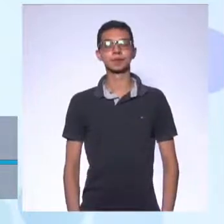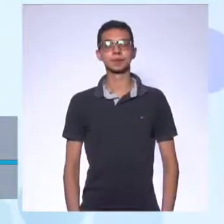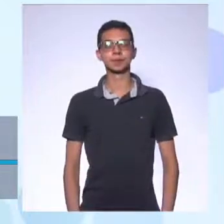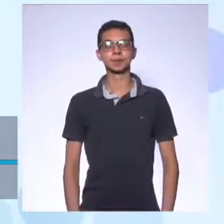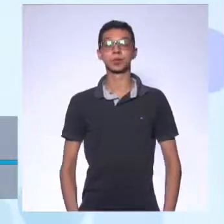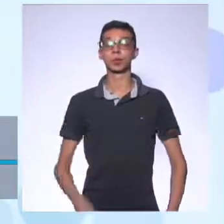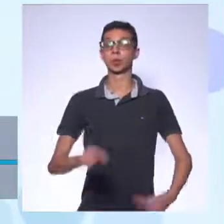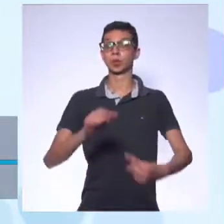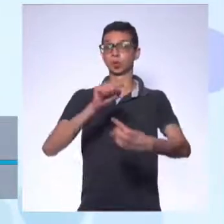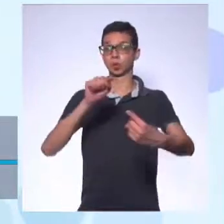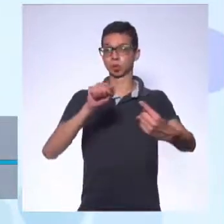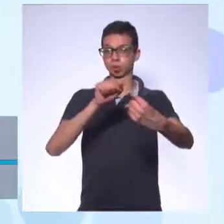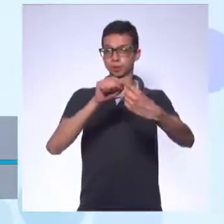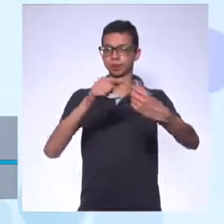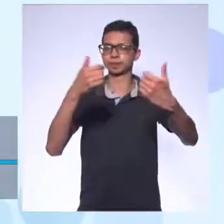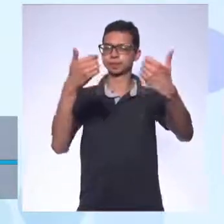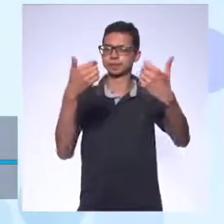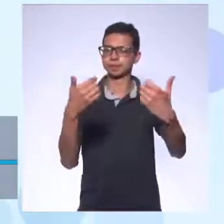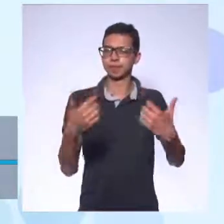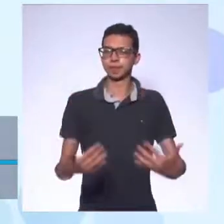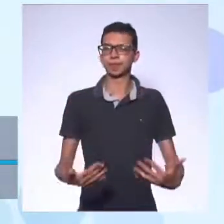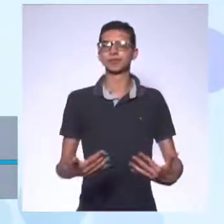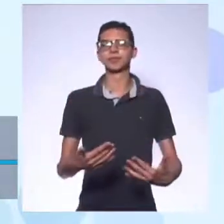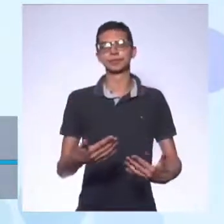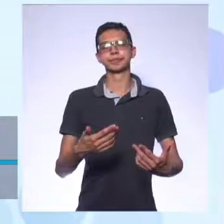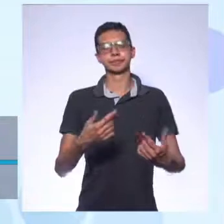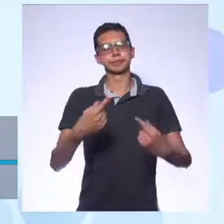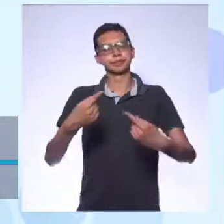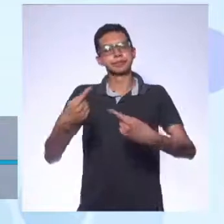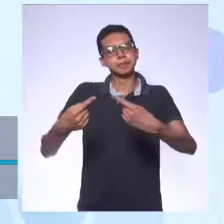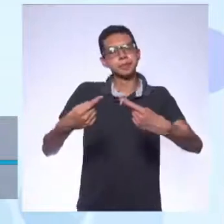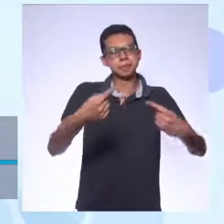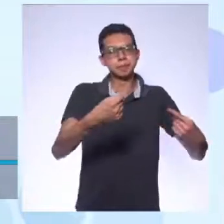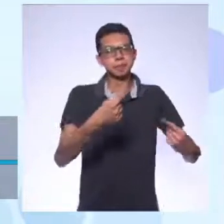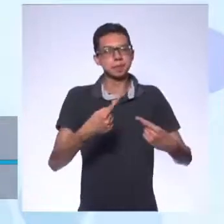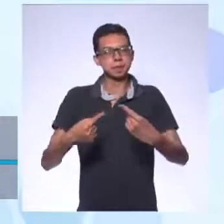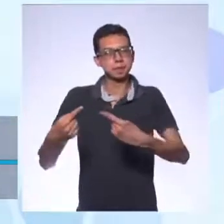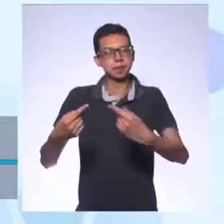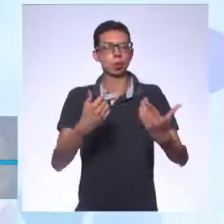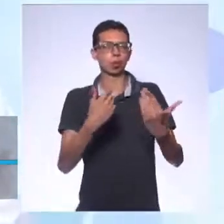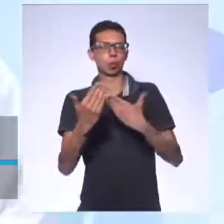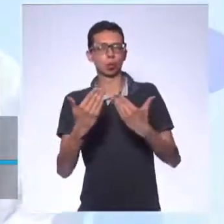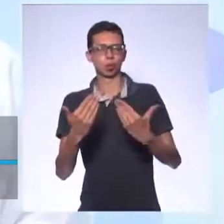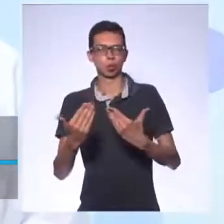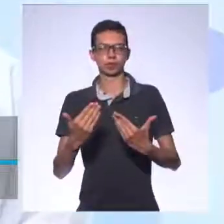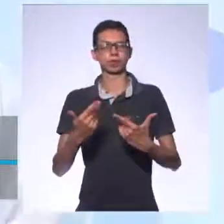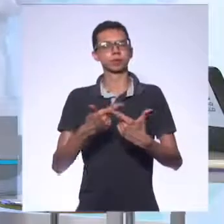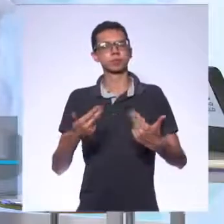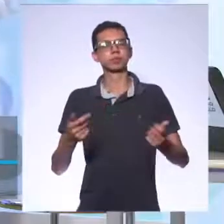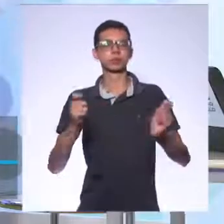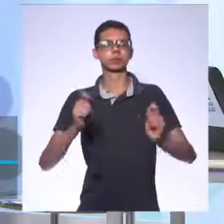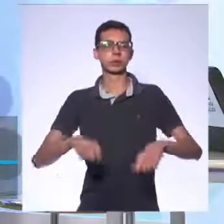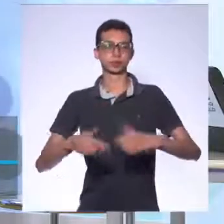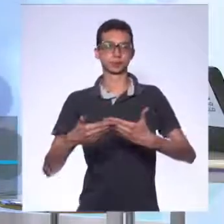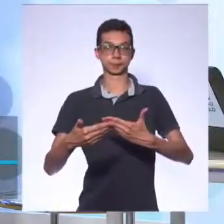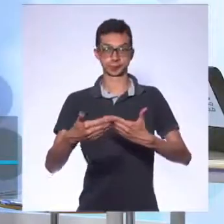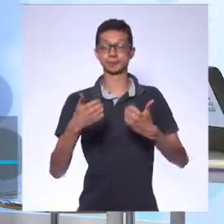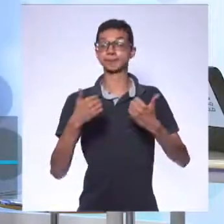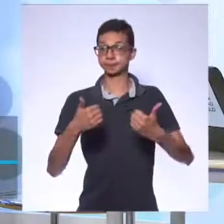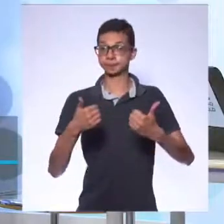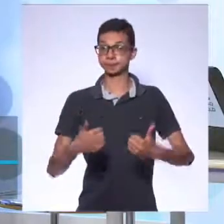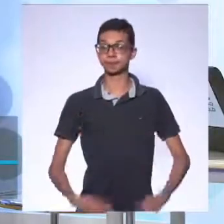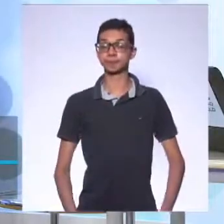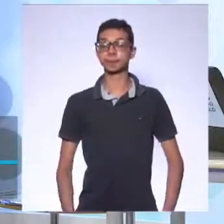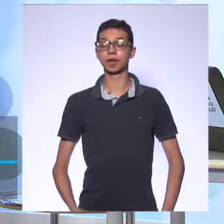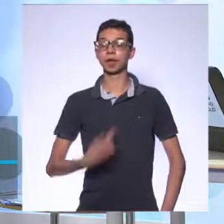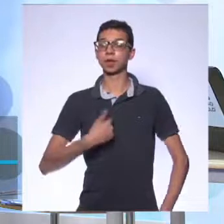desses objetivos, a gente então vai discutir algumas possibilidades. Então assim, quando eu falo